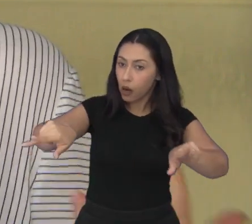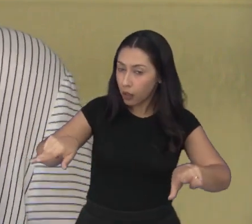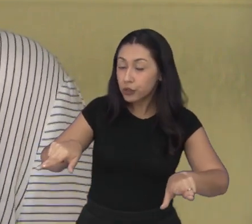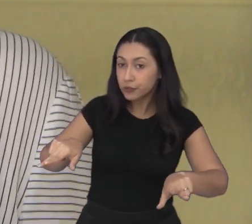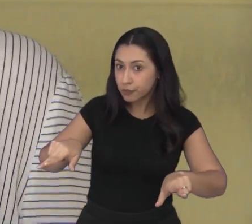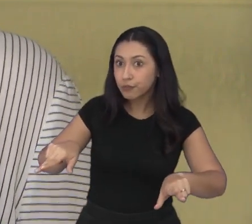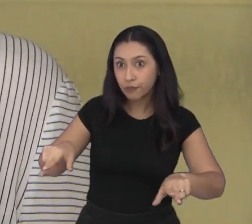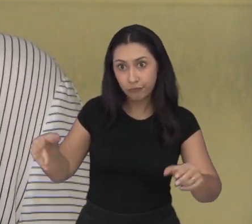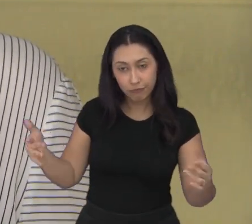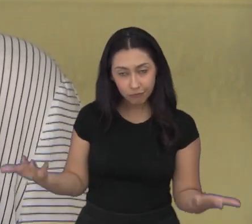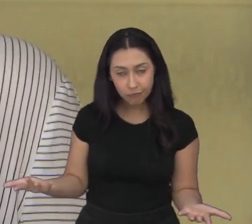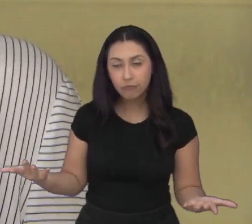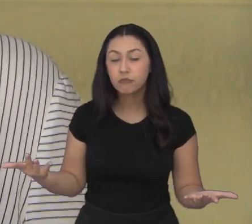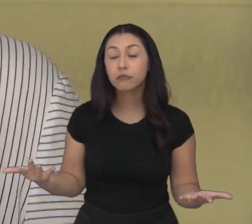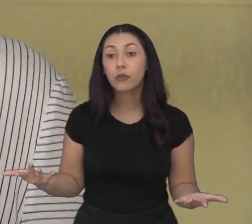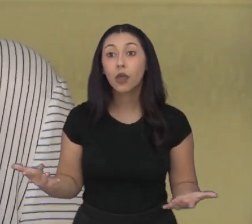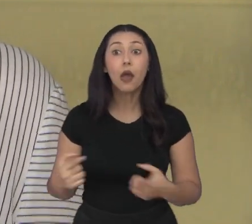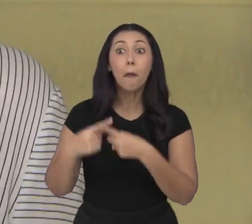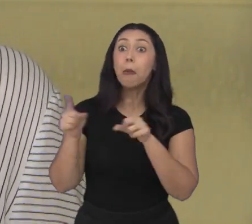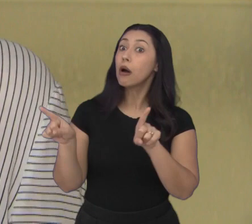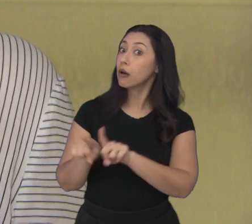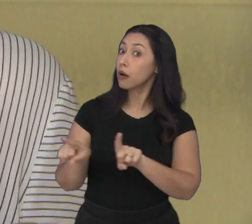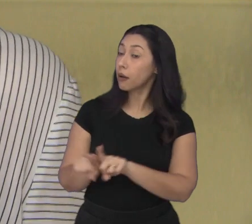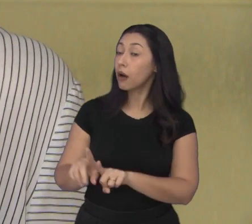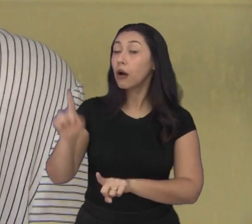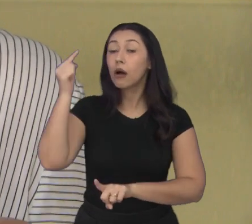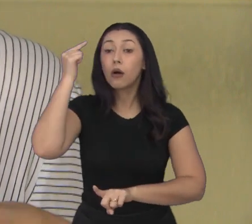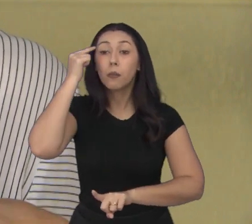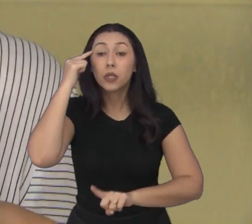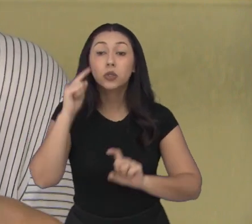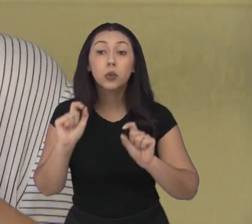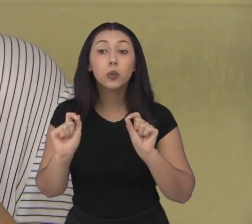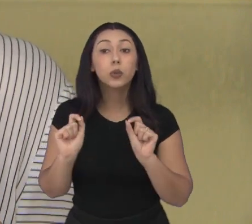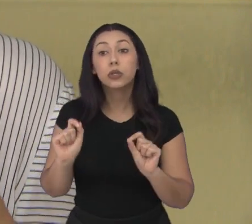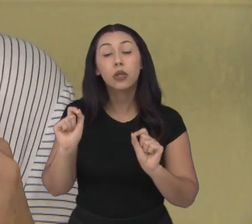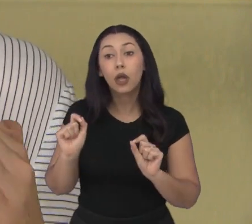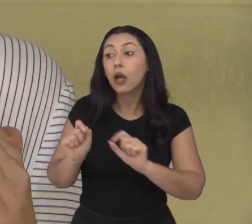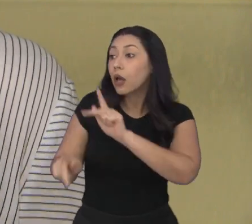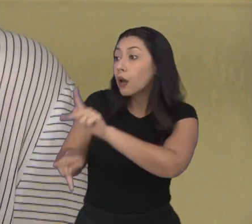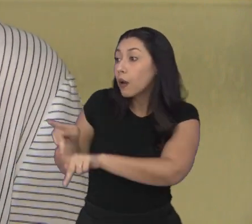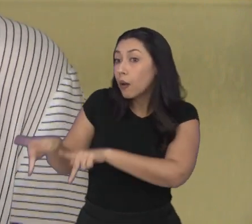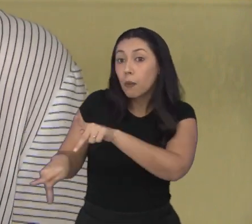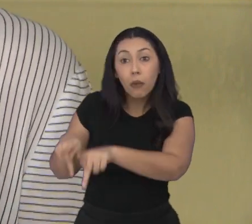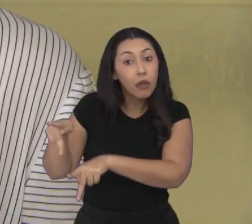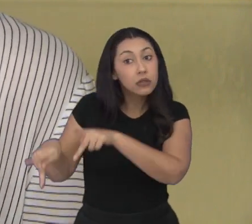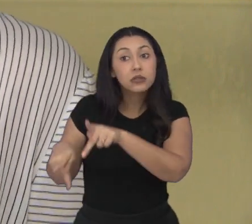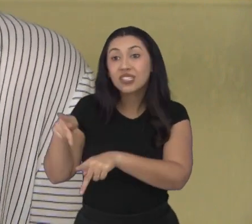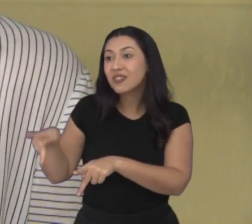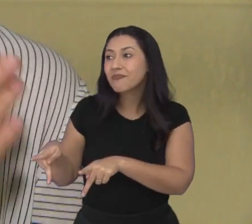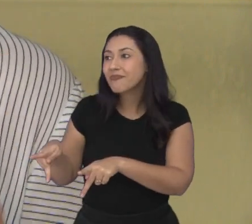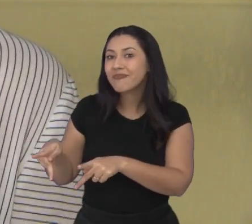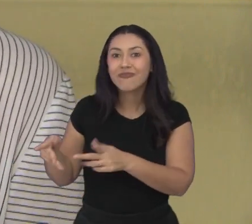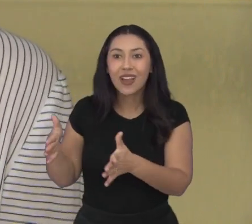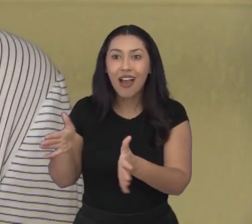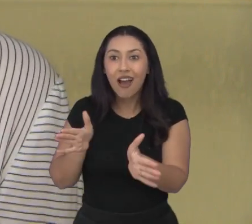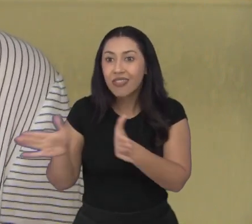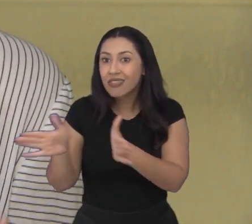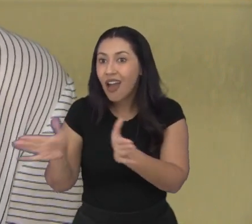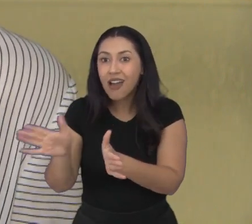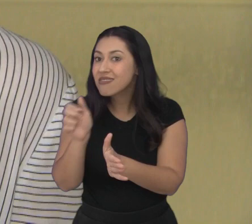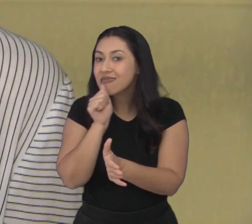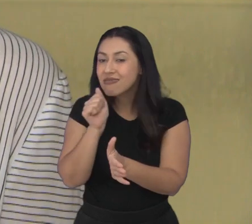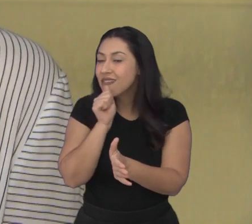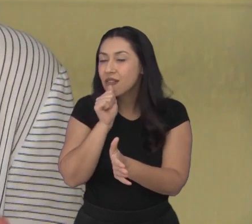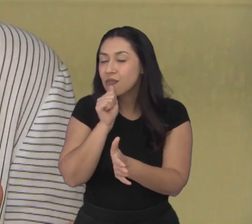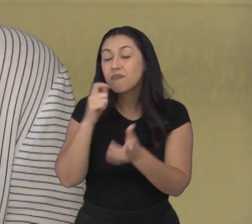nós podemos ter, né, nessa pluralidade, mas também pensando que nós temos populações que ainda não têm acesso